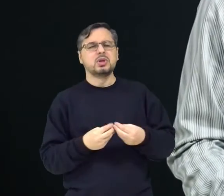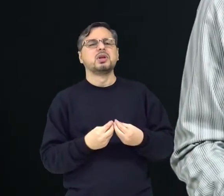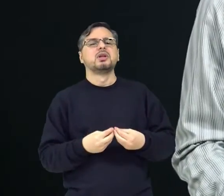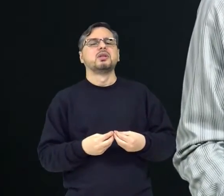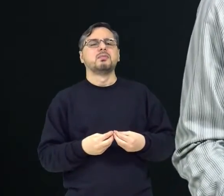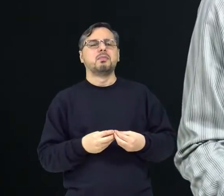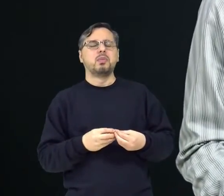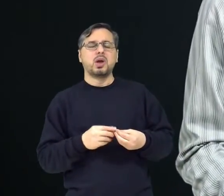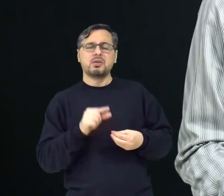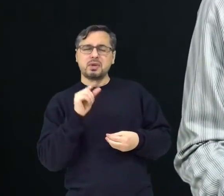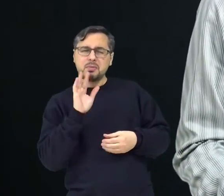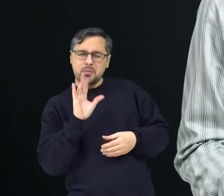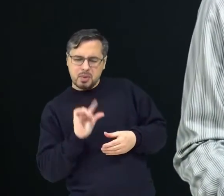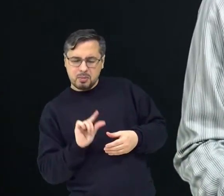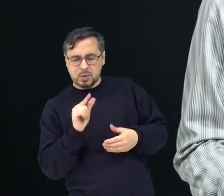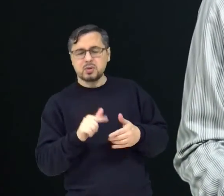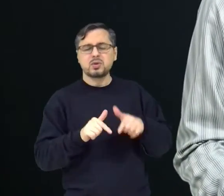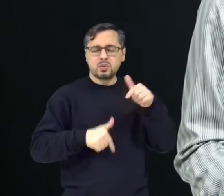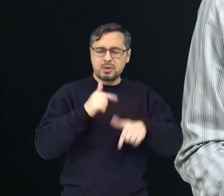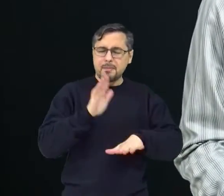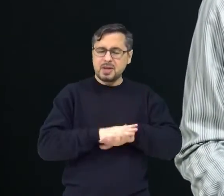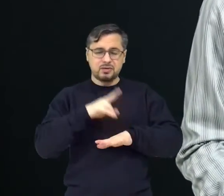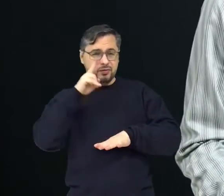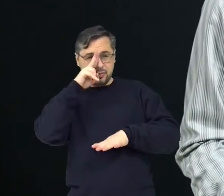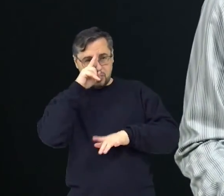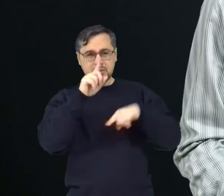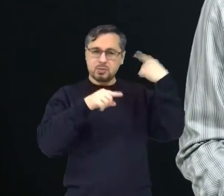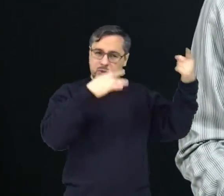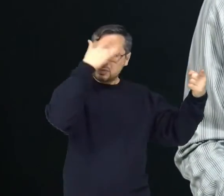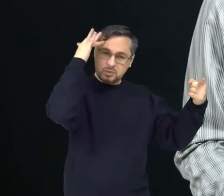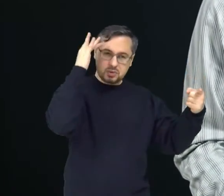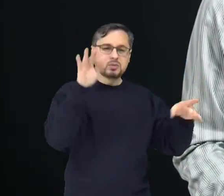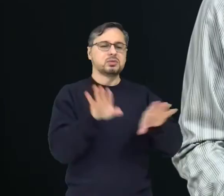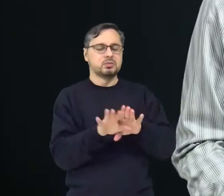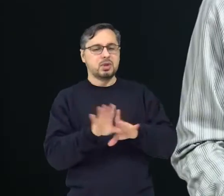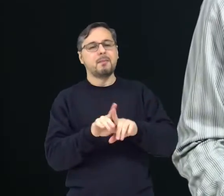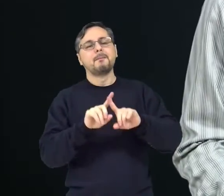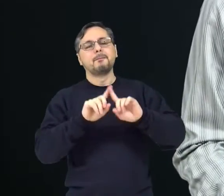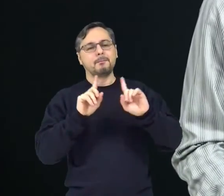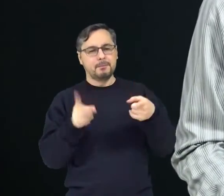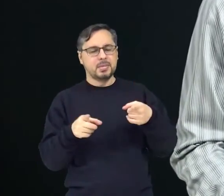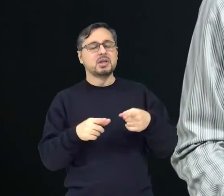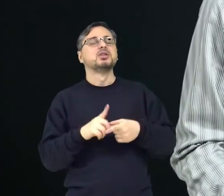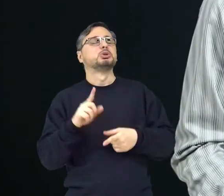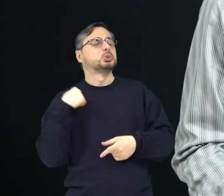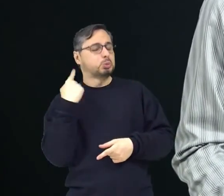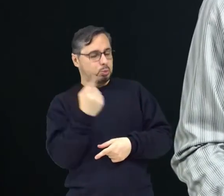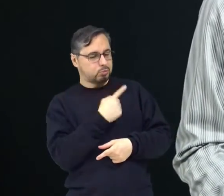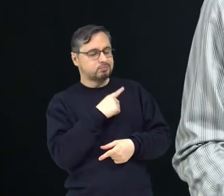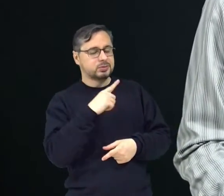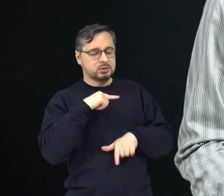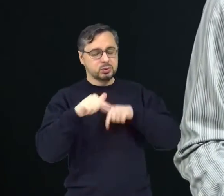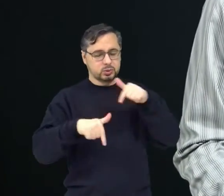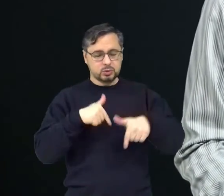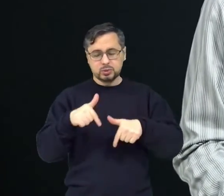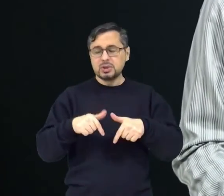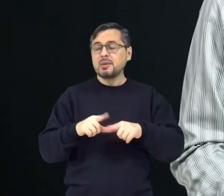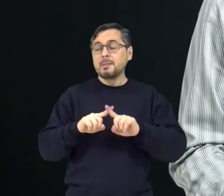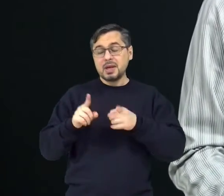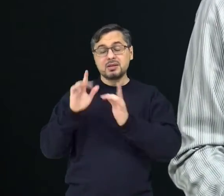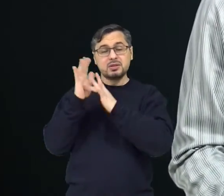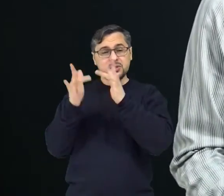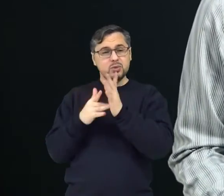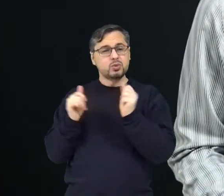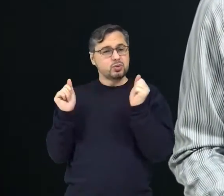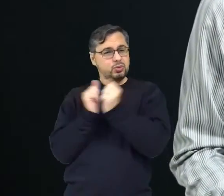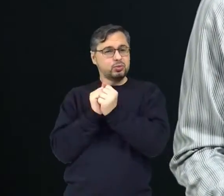atenuadas para alguns e lutas um pouco mais graves para outros, mas fato é que temos Jesus no barco. E o fato